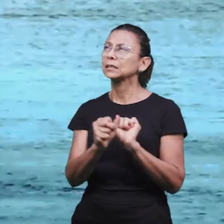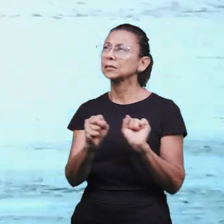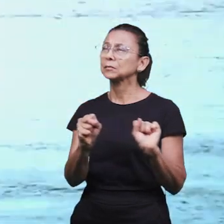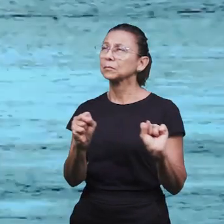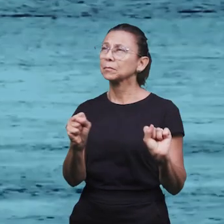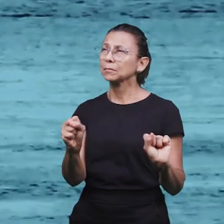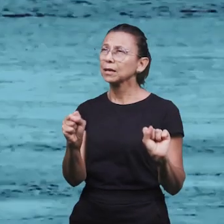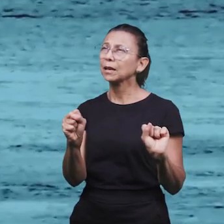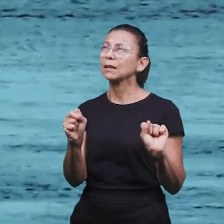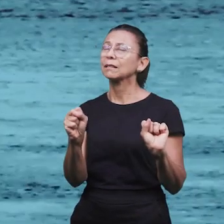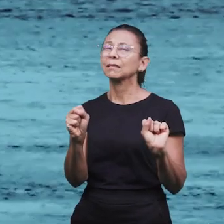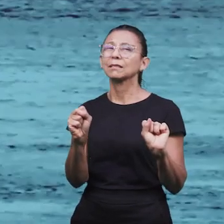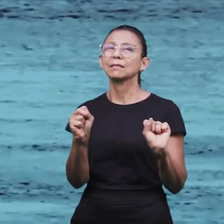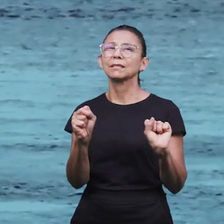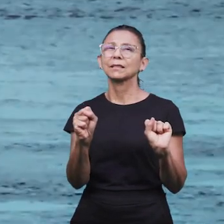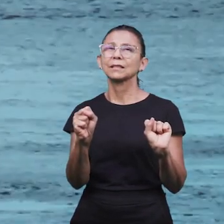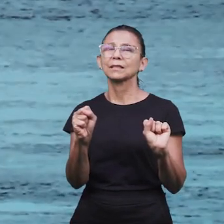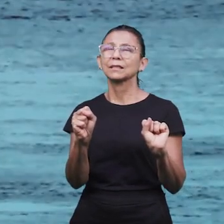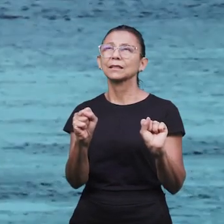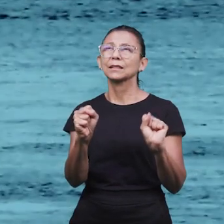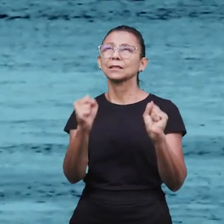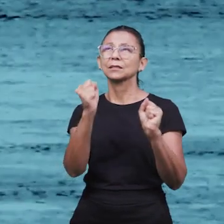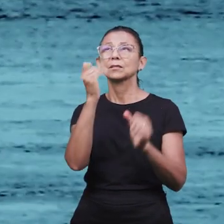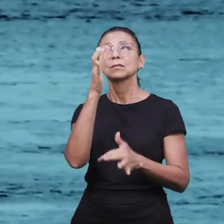teu sangue